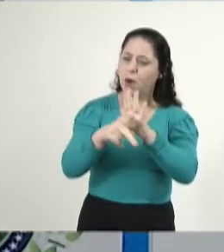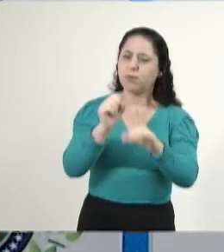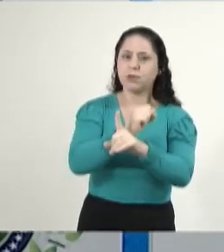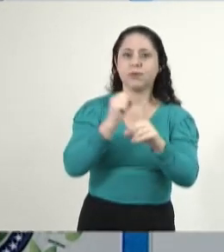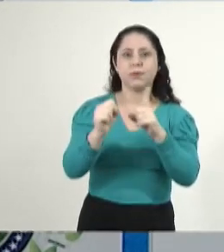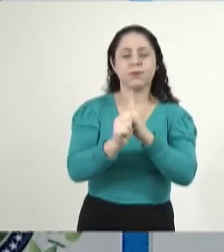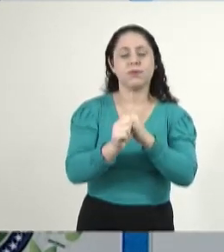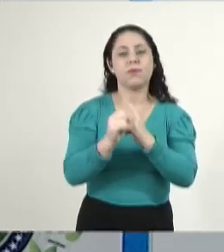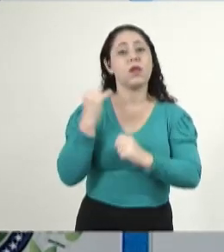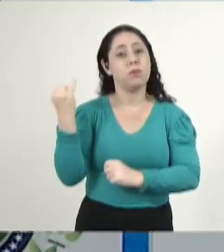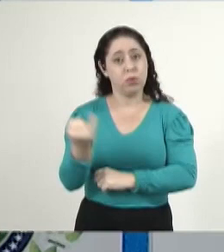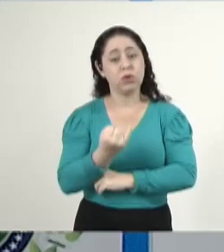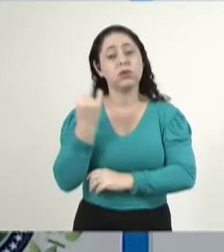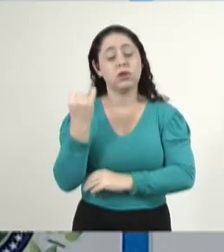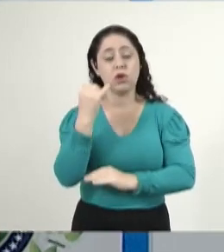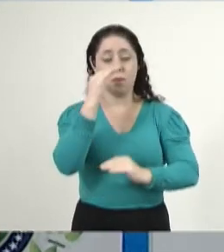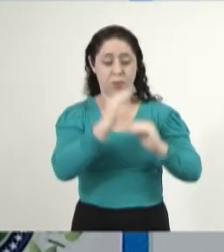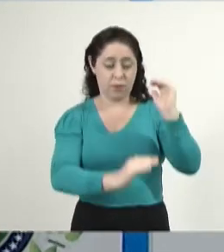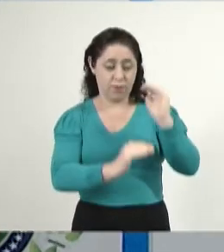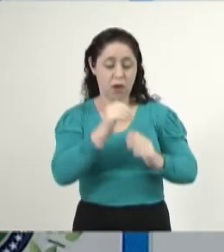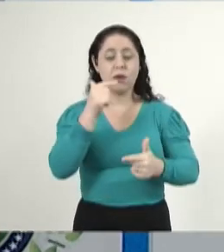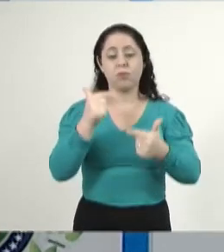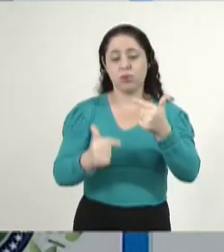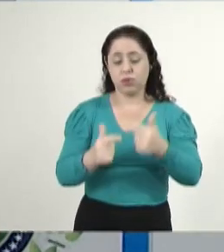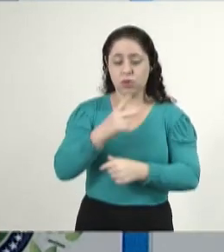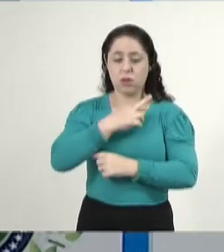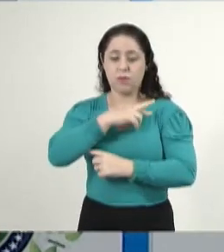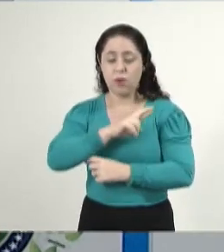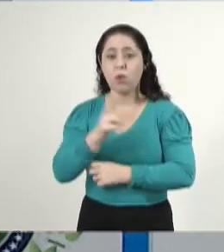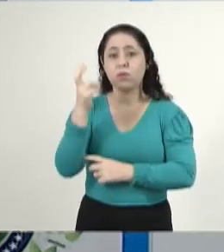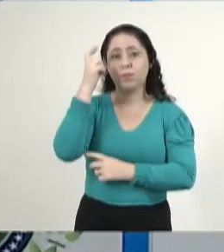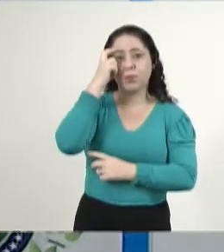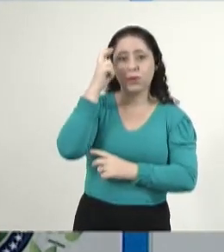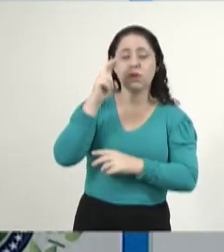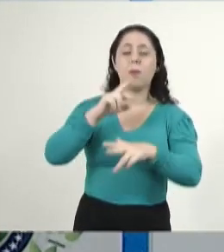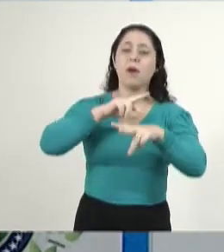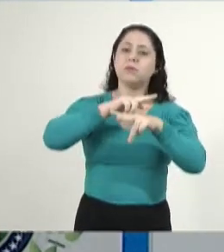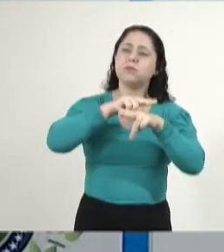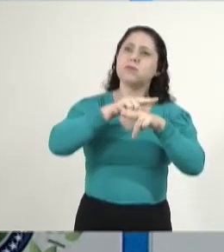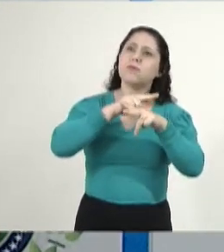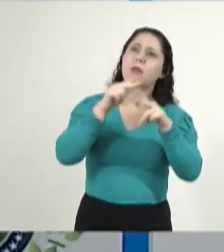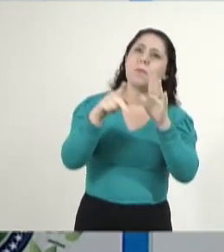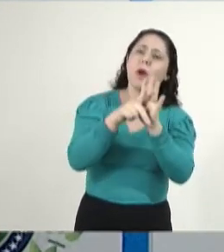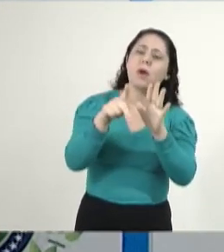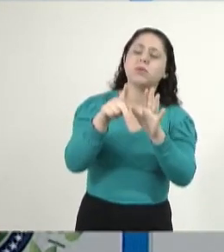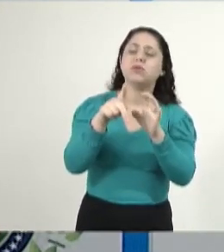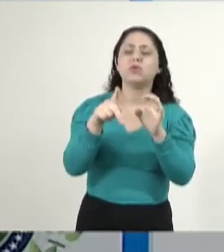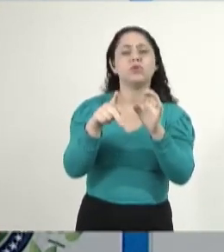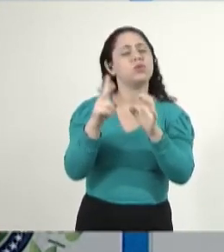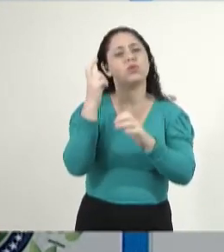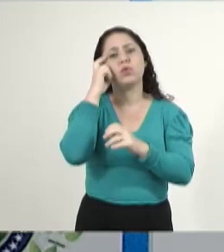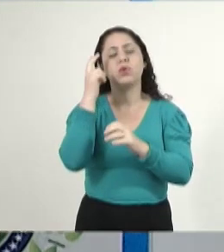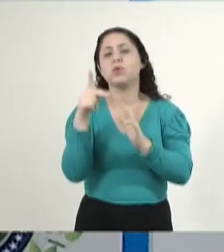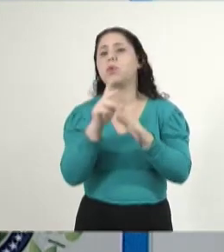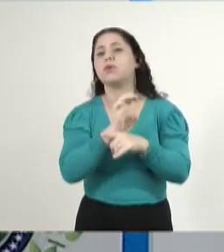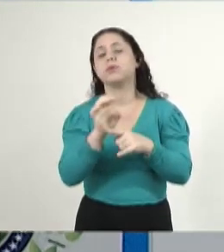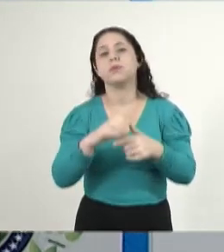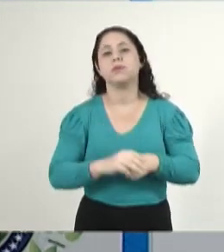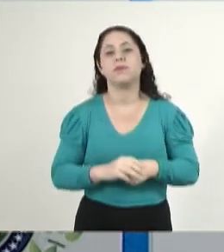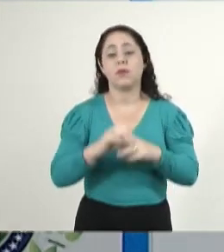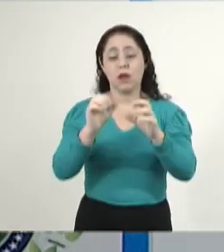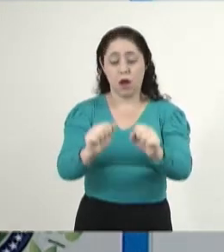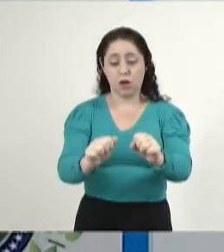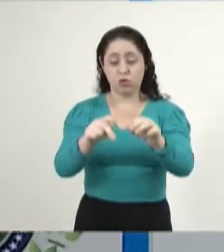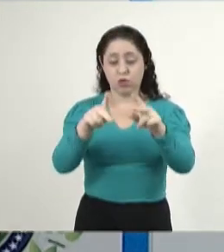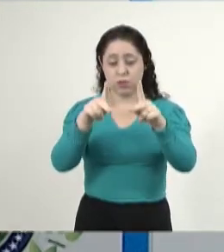sociedade ou para segmentos profissionais, políticos, religiosos, culturais e étnicos do nosso estado, né? Também audiências públicas